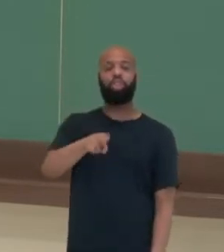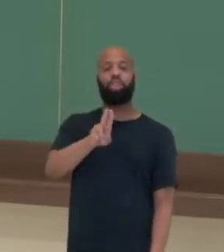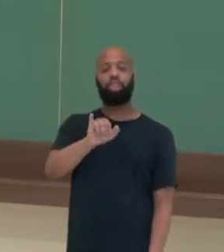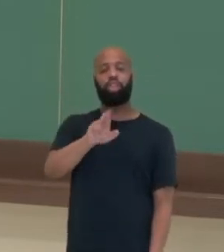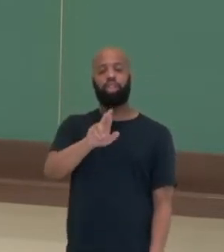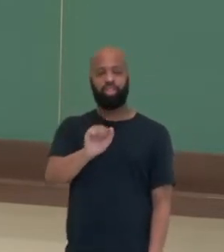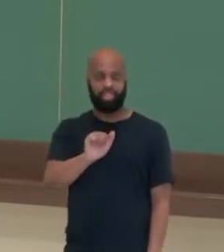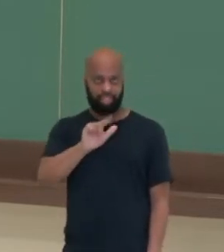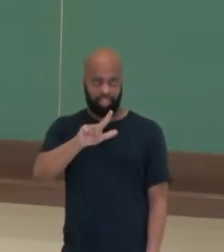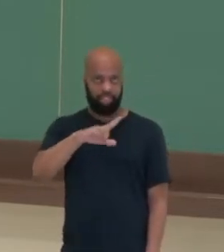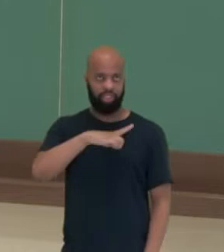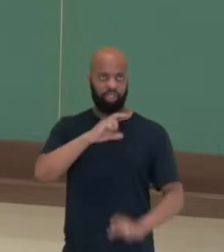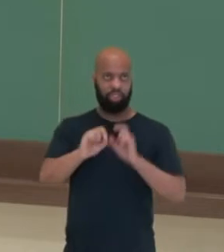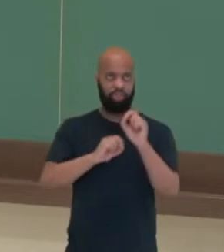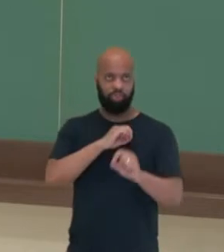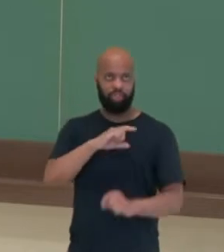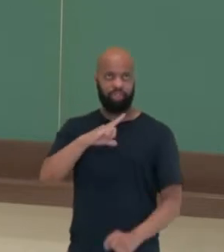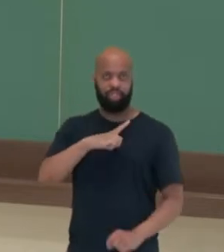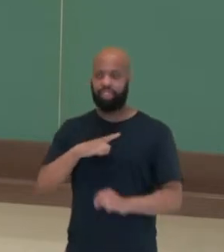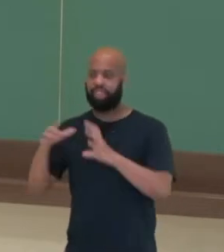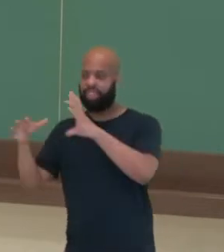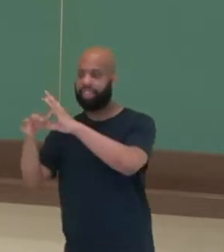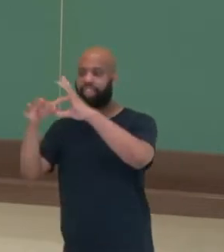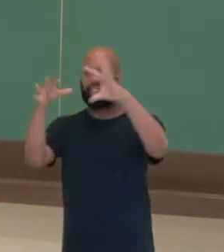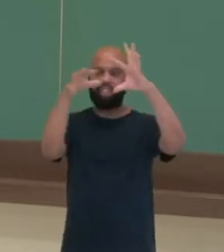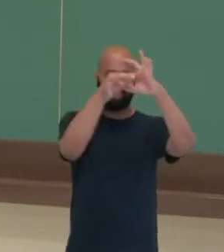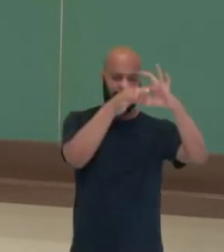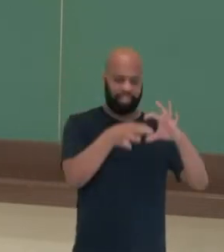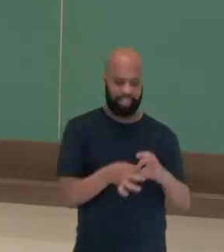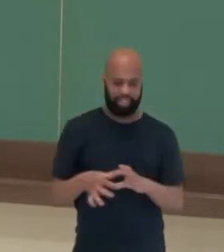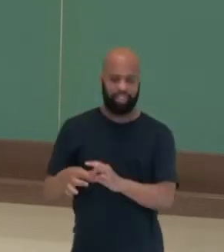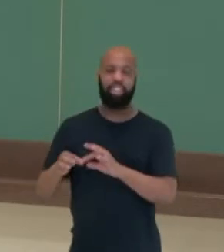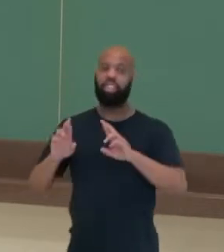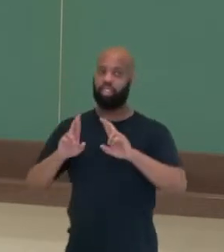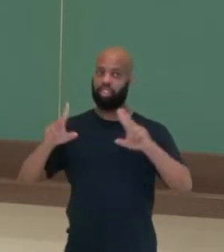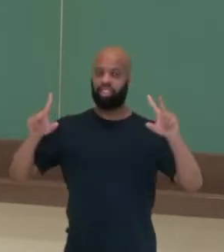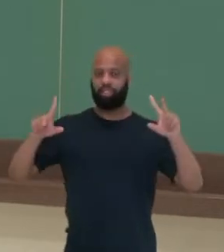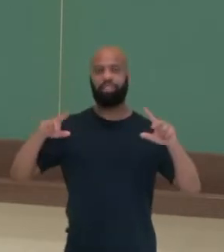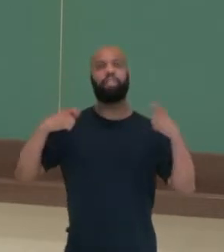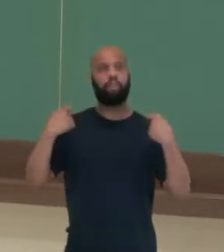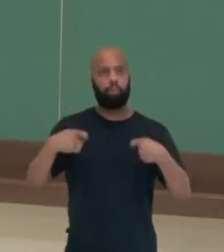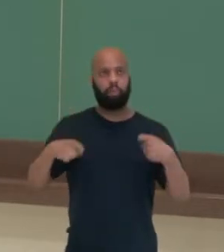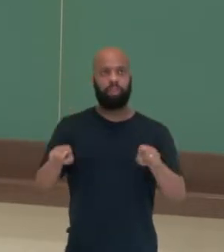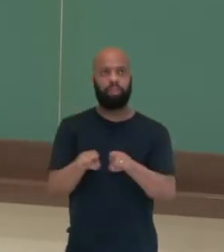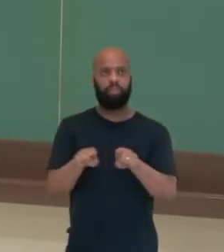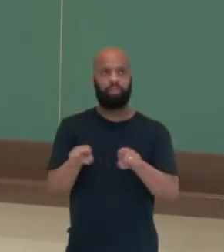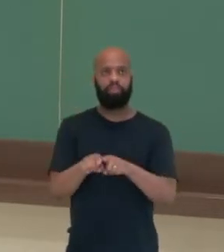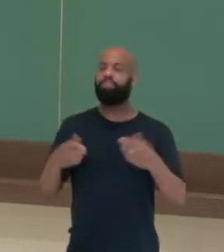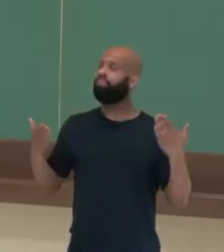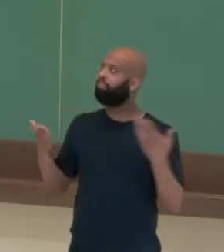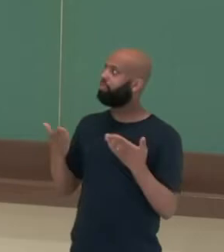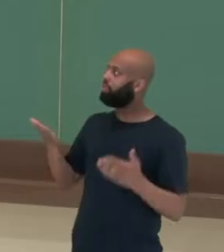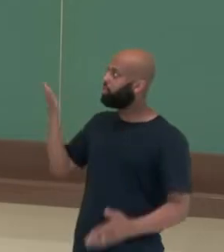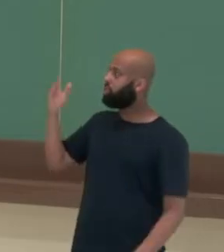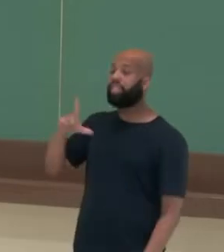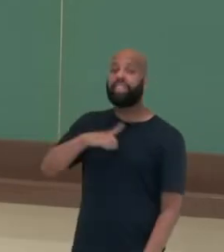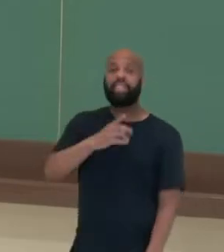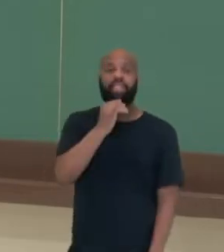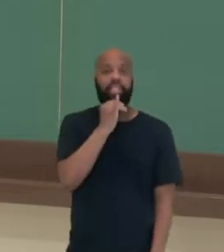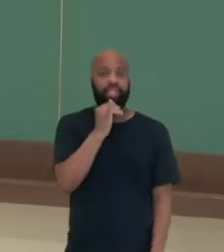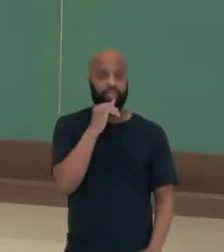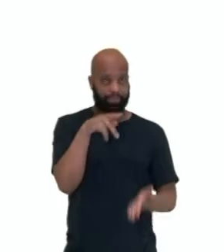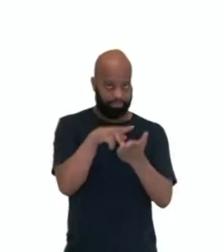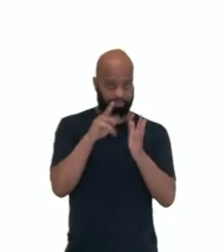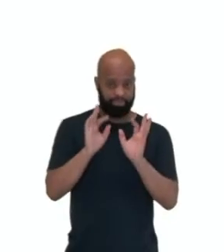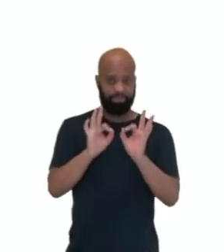é que esses ligantes sejam todos diferentes um do outro. Aqui nós temos um exemplo prático,